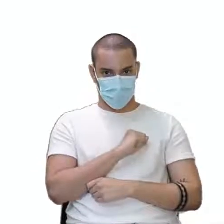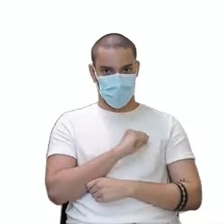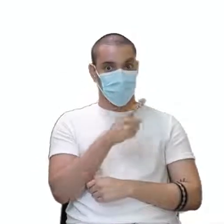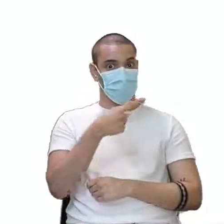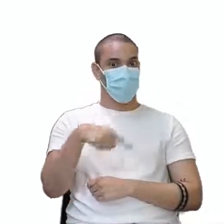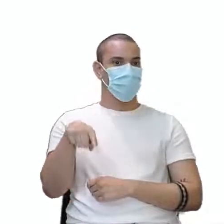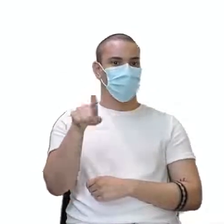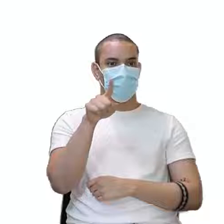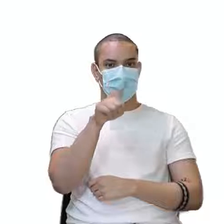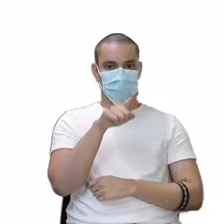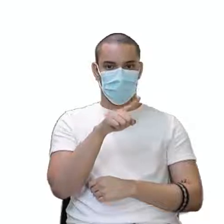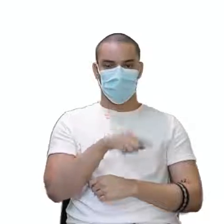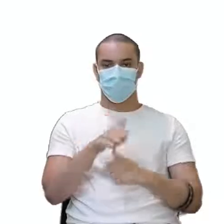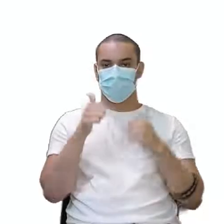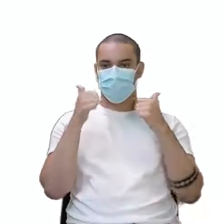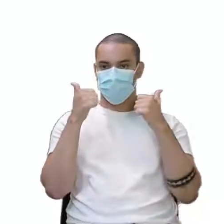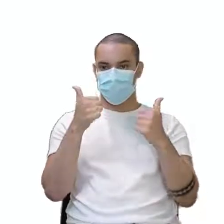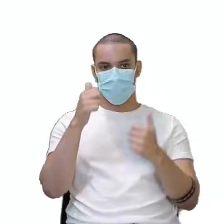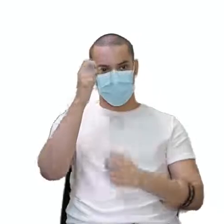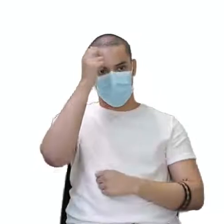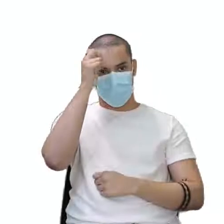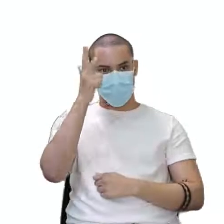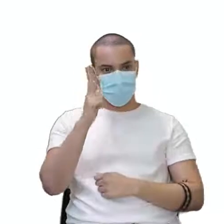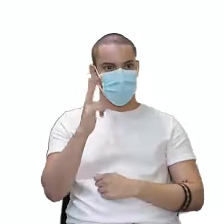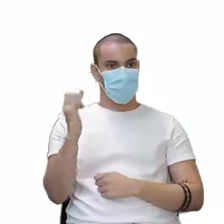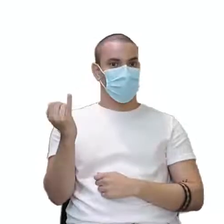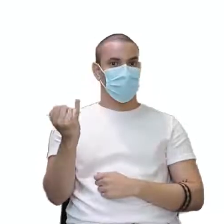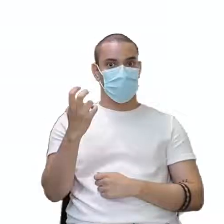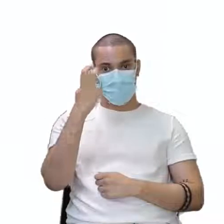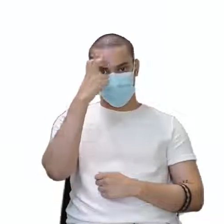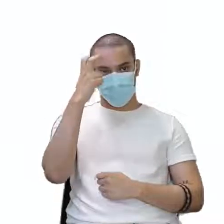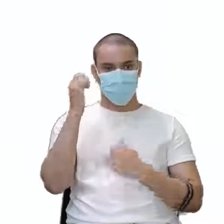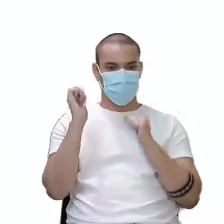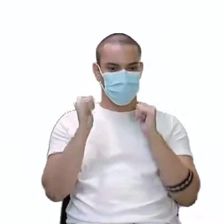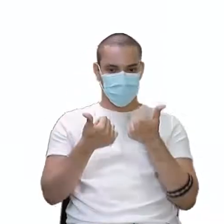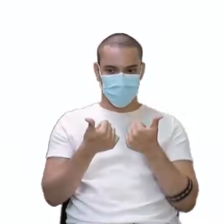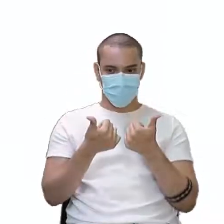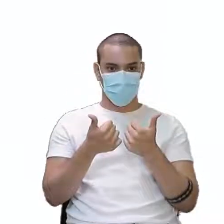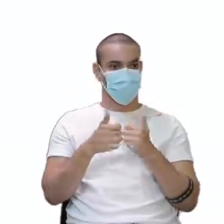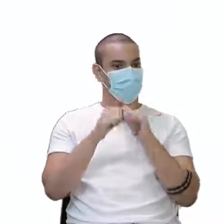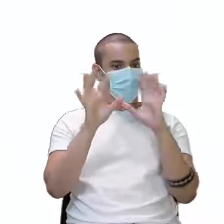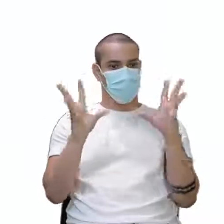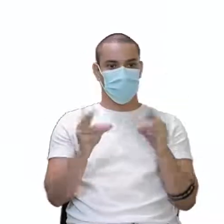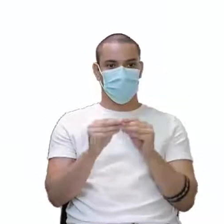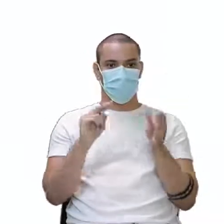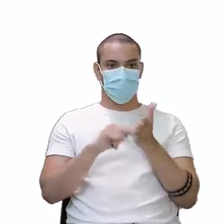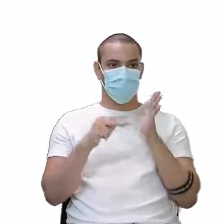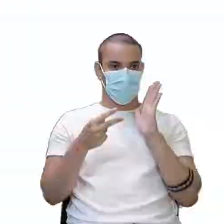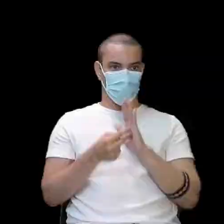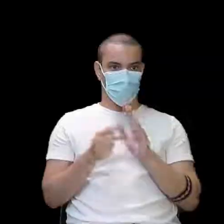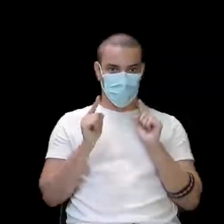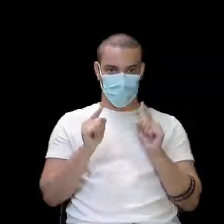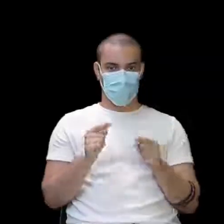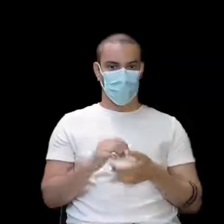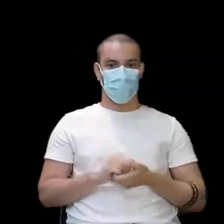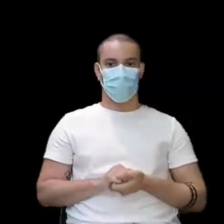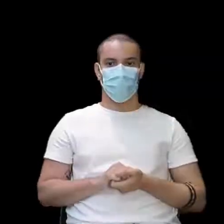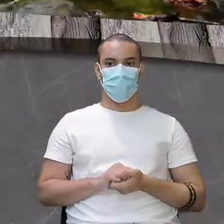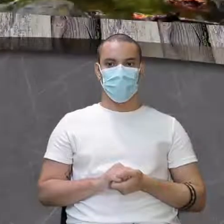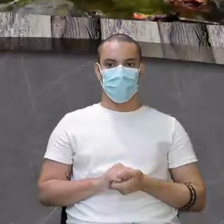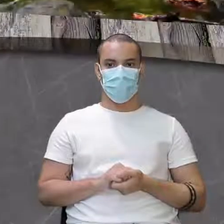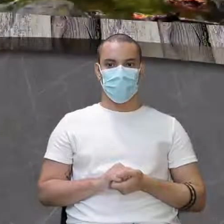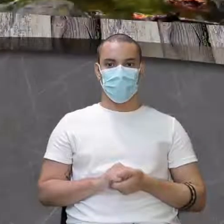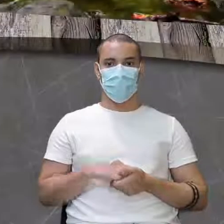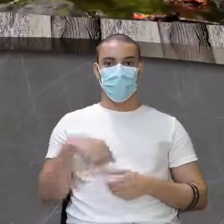estão muito espertos, muito inteligentes, tá bom, queridos? E é isso. Então, olha aqui para mim. A